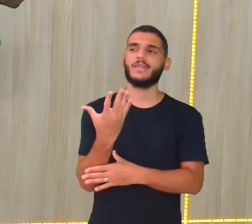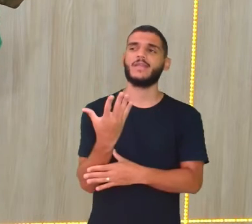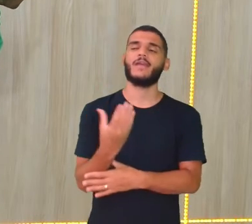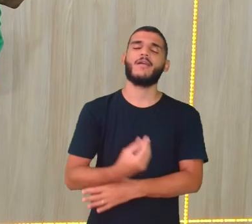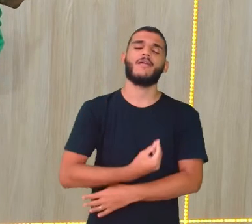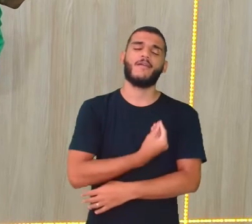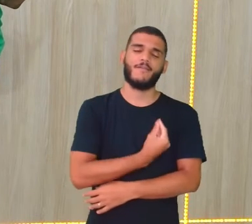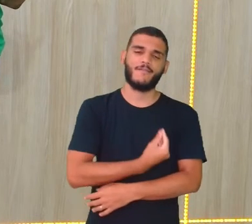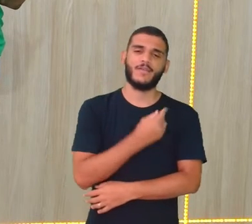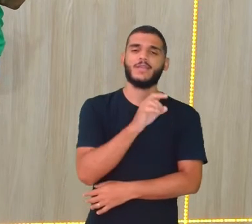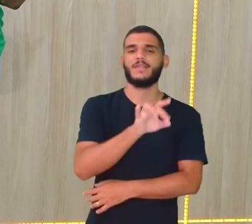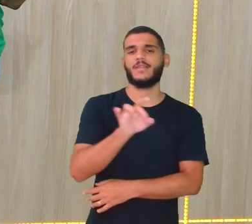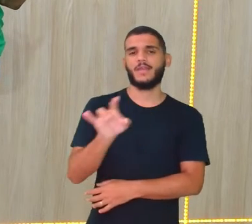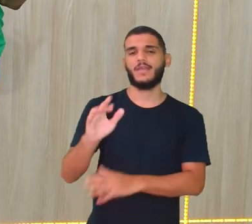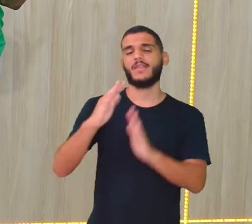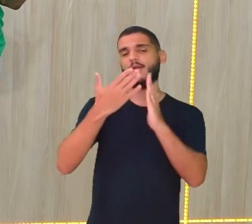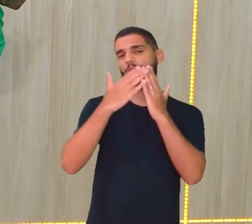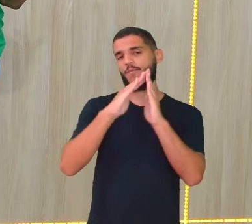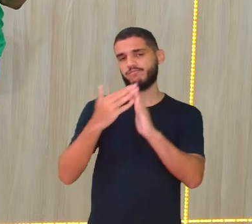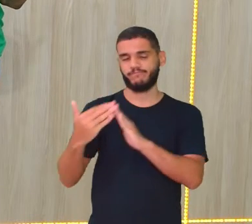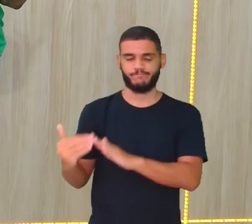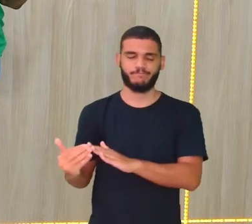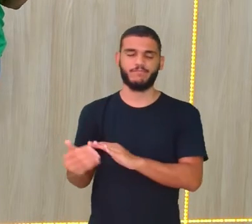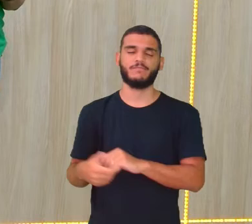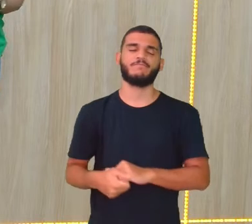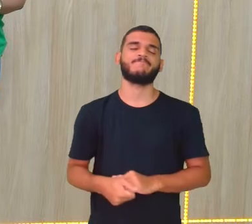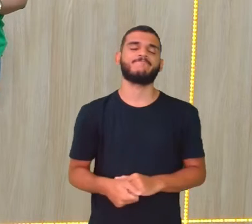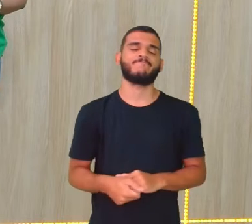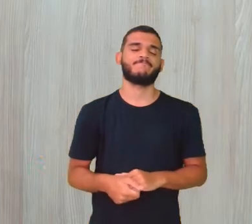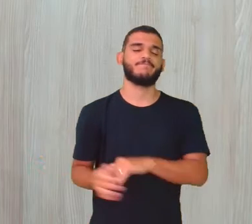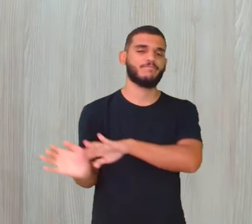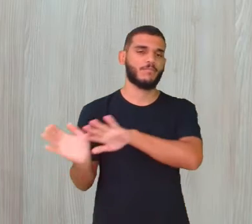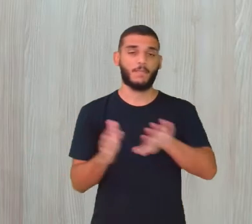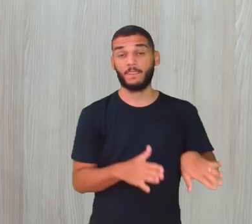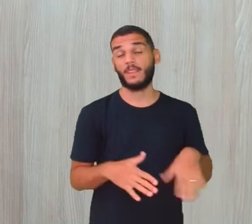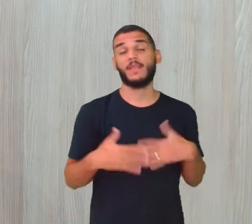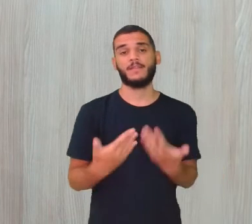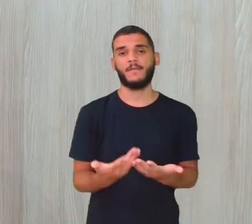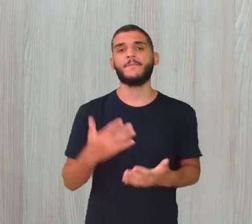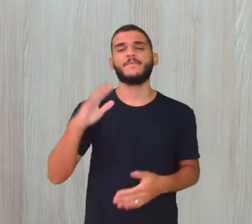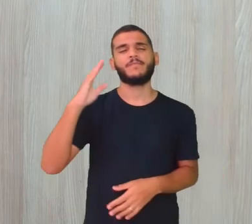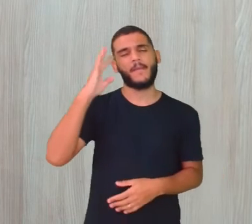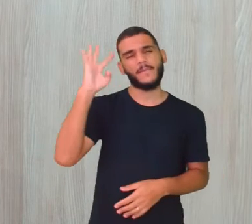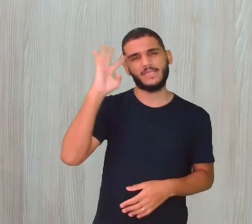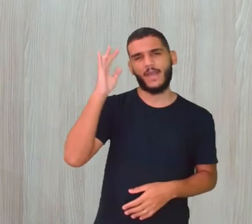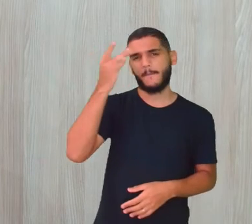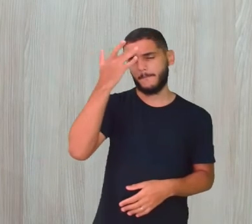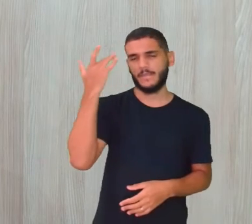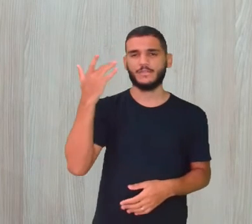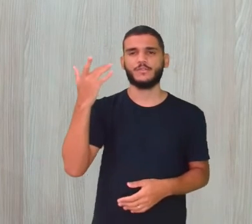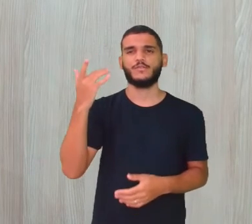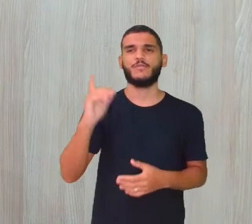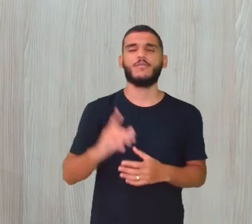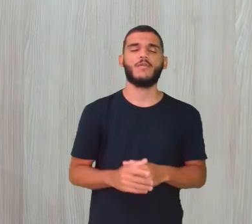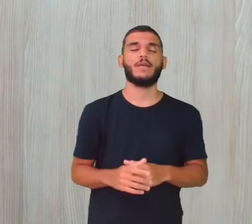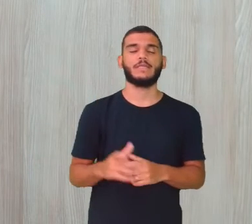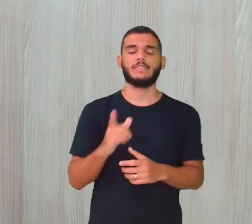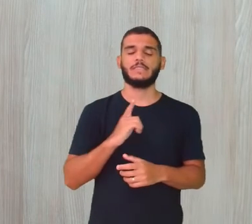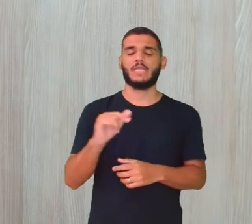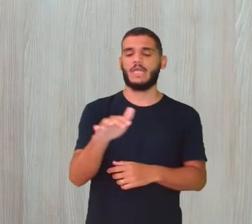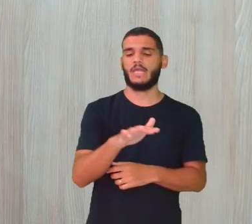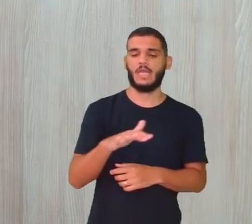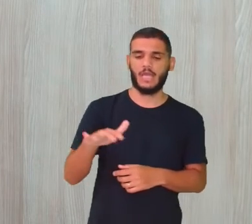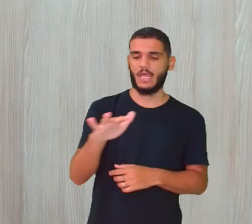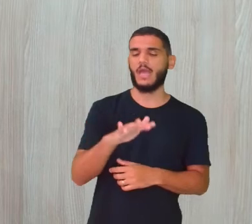vida deles na periferia, né? Exato. Imagina uma pessoa que sai, né, do seu território, né,